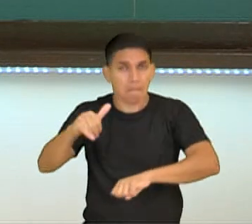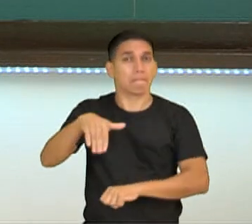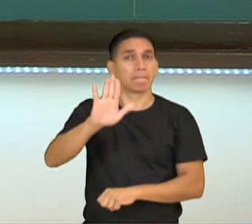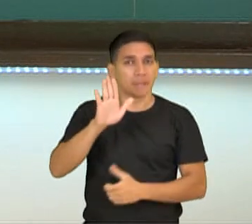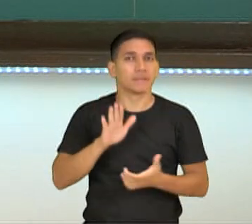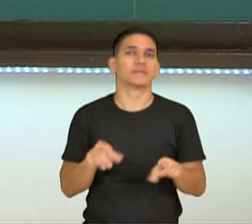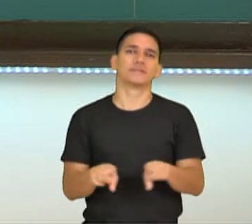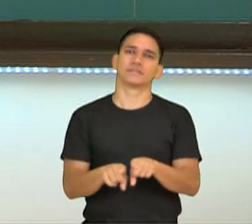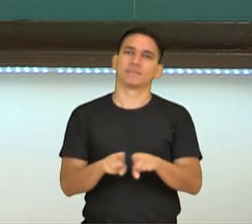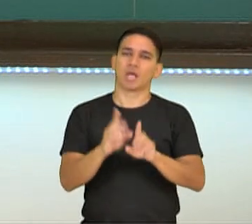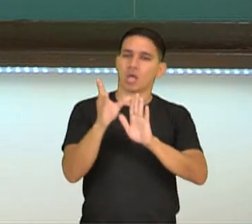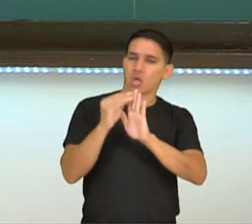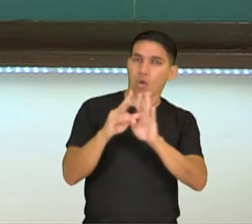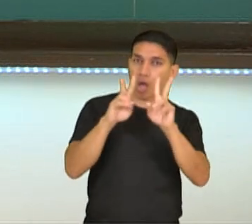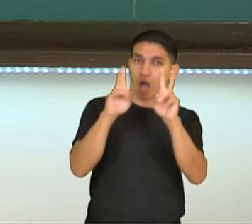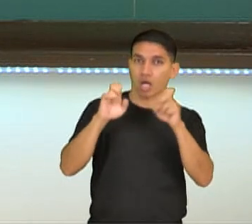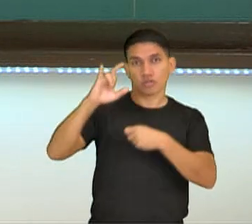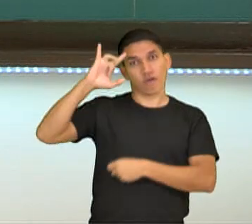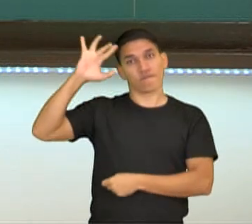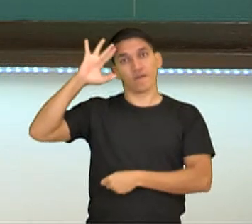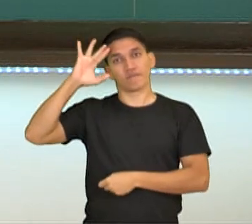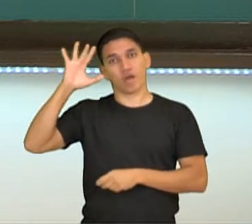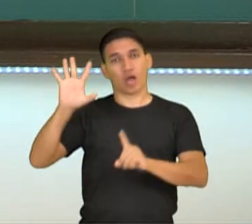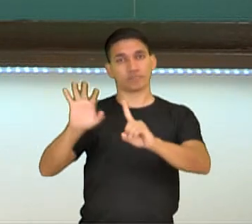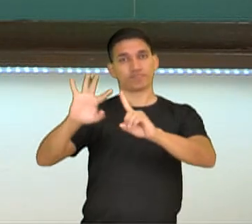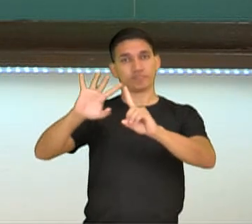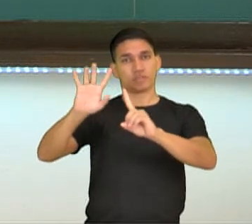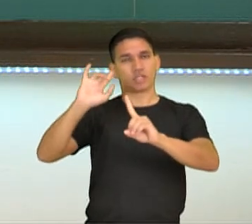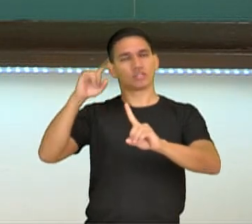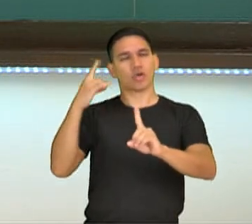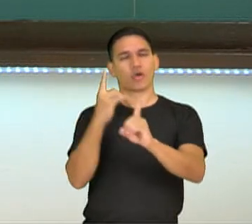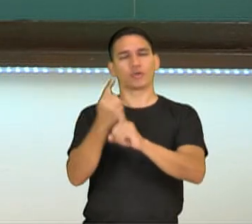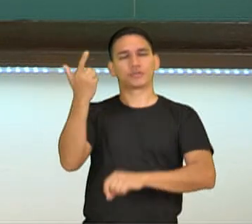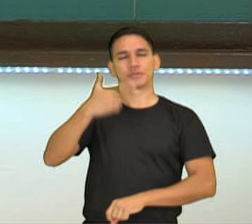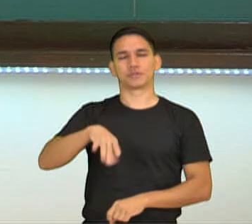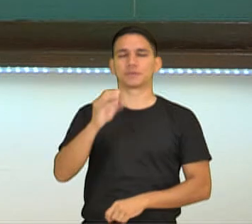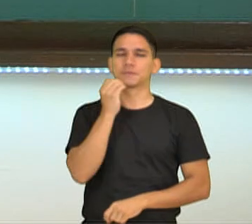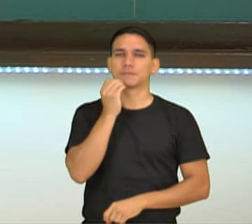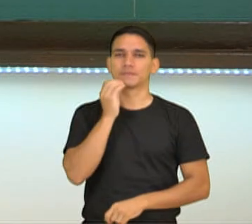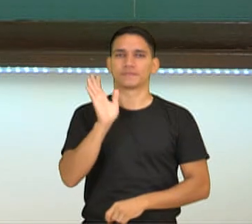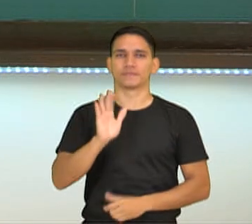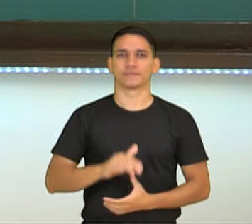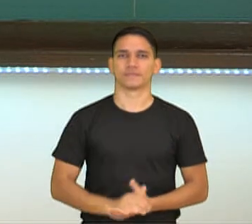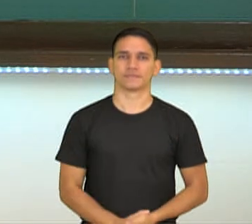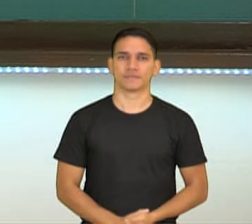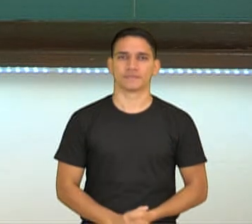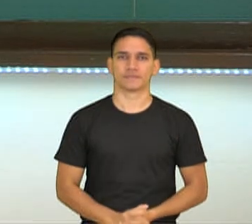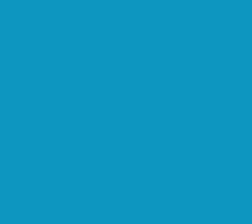mais esse conteúdo sobre a filosofia patrística e nos vemos numa próxima oportunidade.